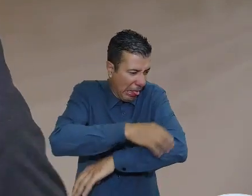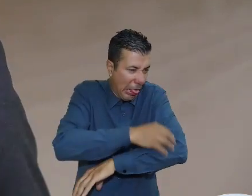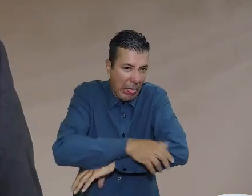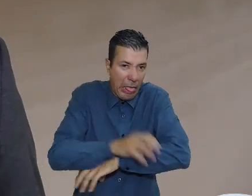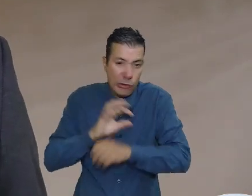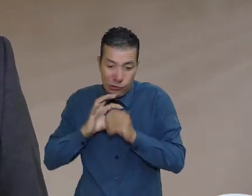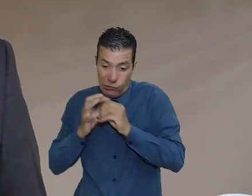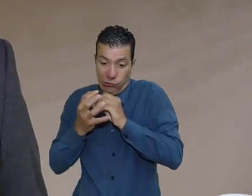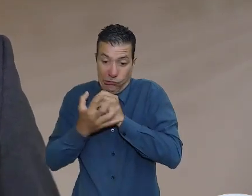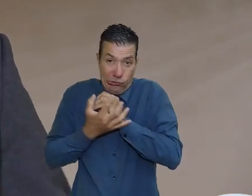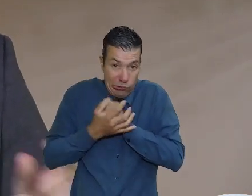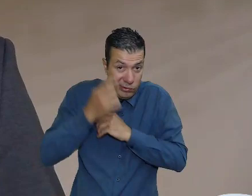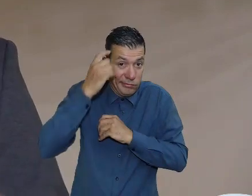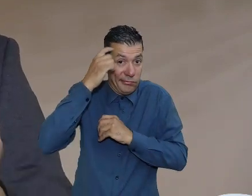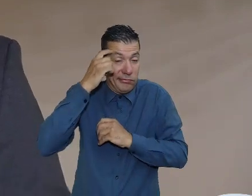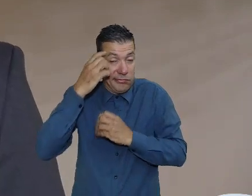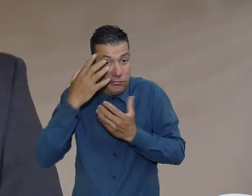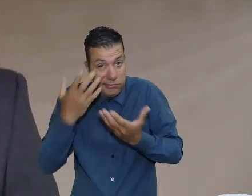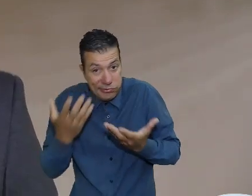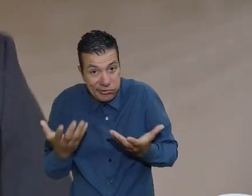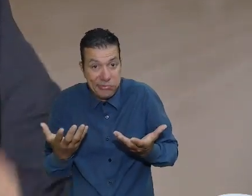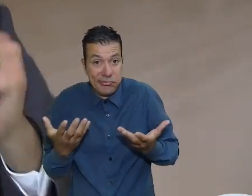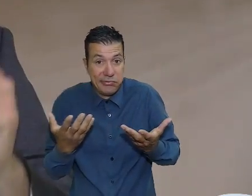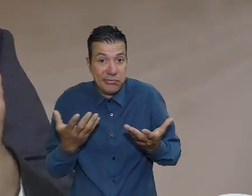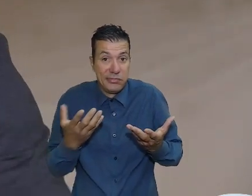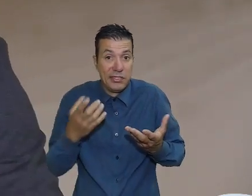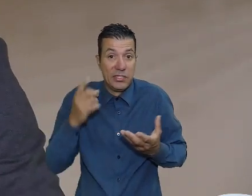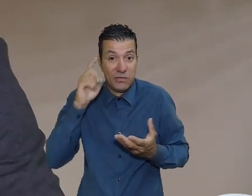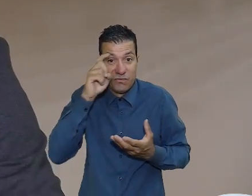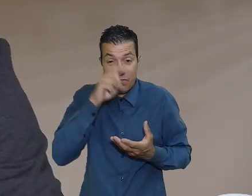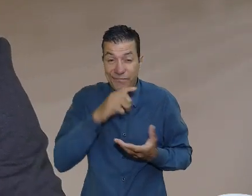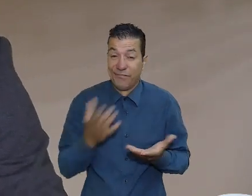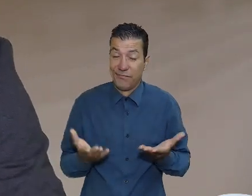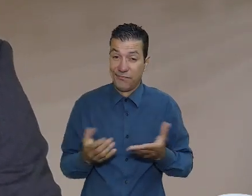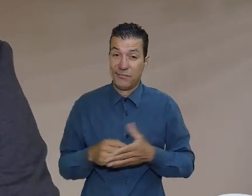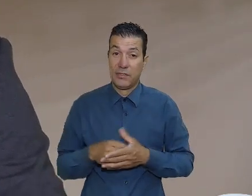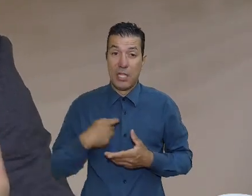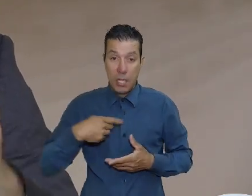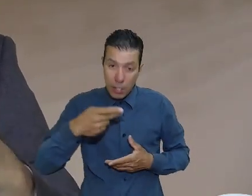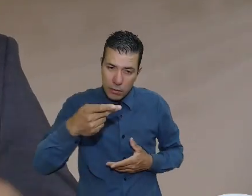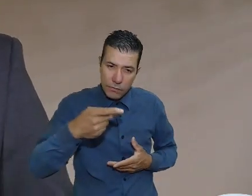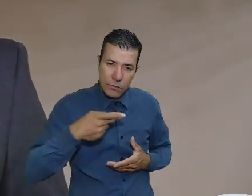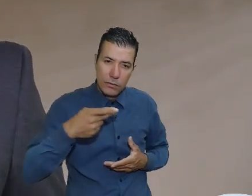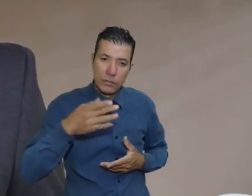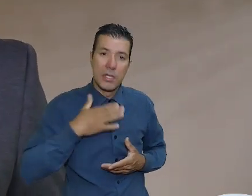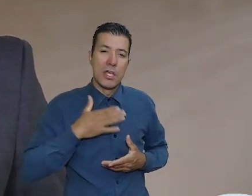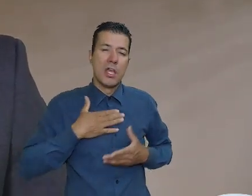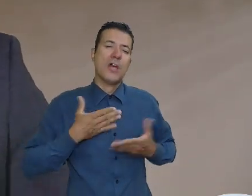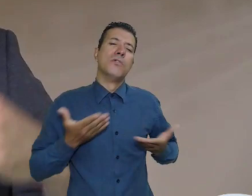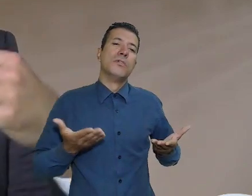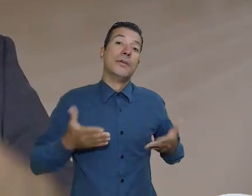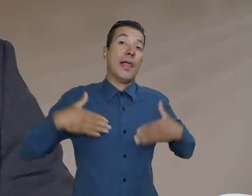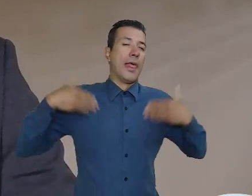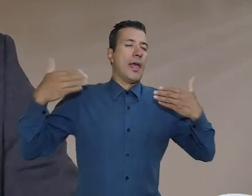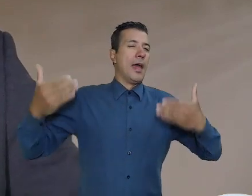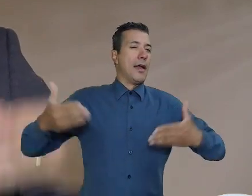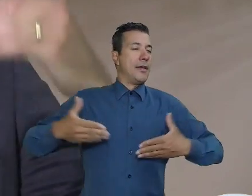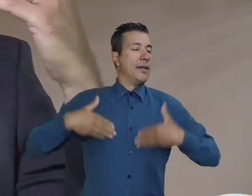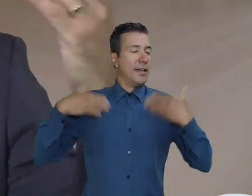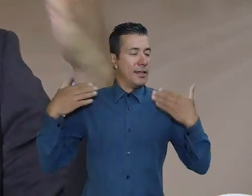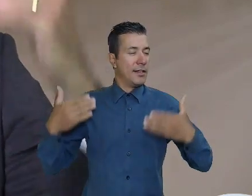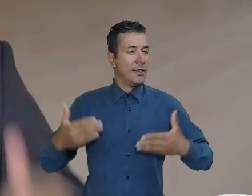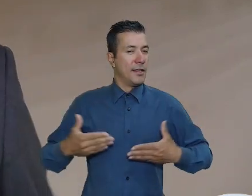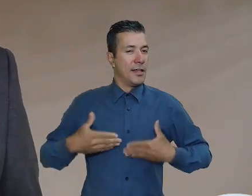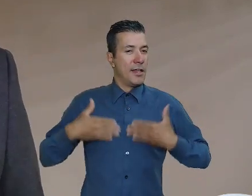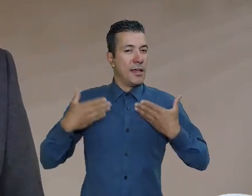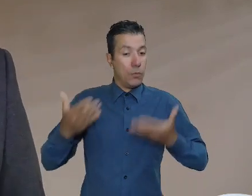coronavírus, ainda que nós estejamos em tempos difíceis, eu me exulto e me alegro